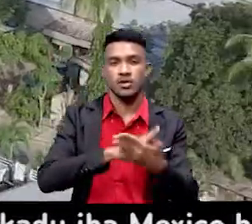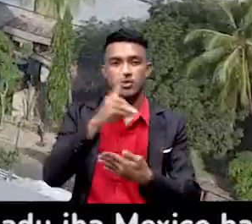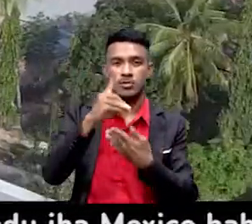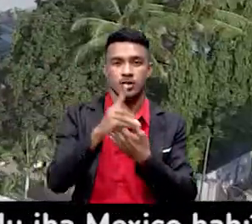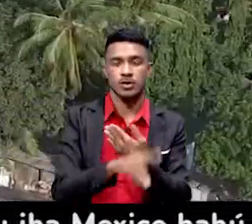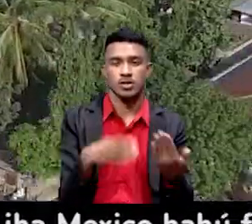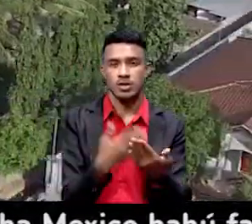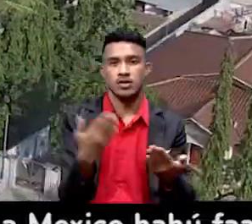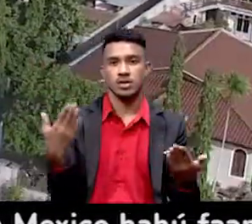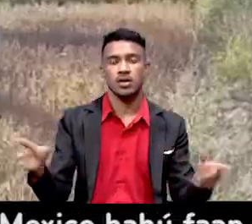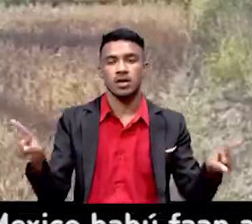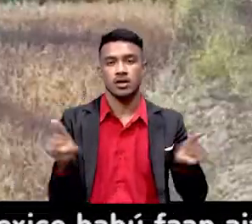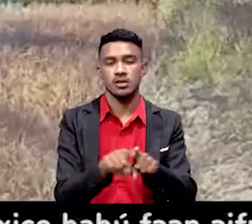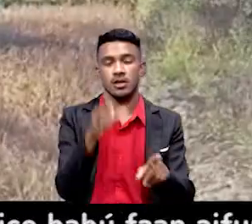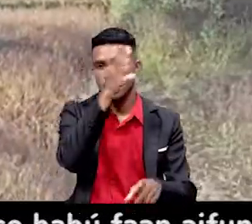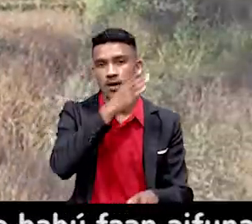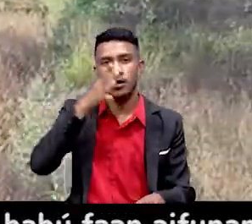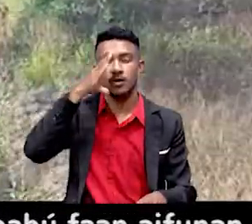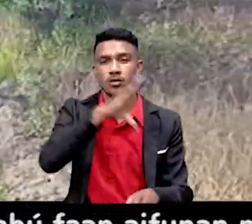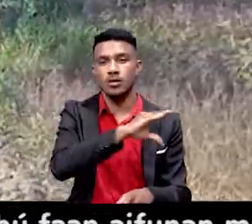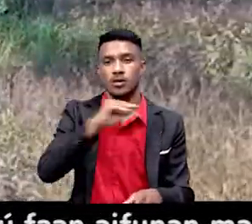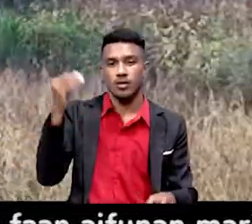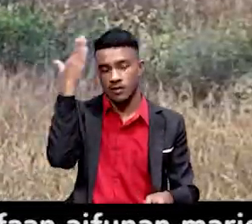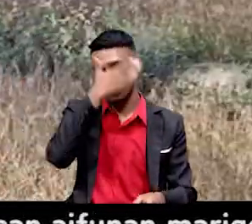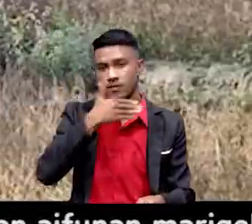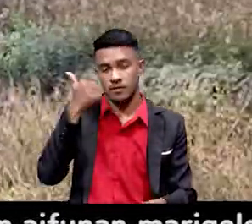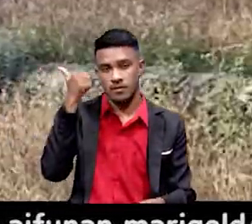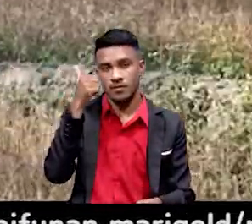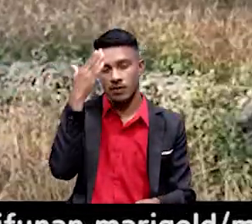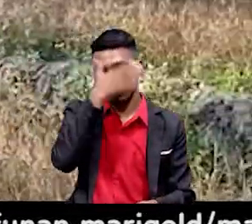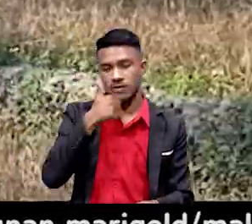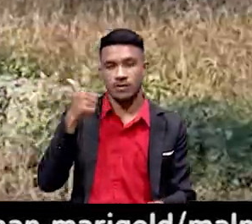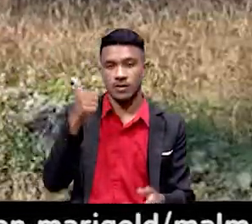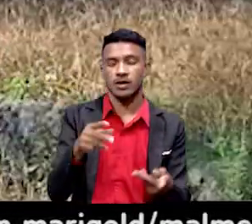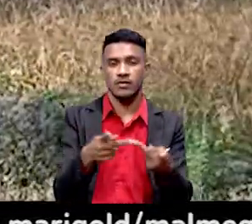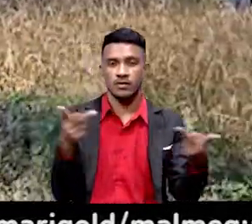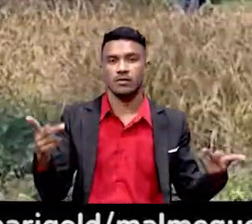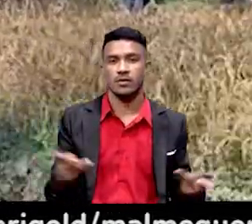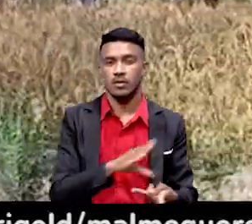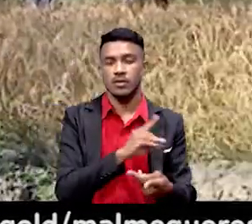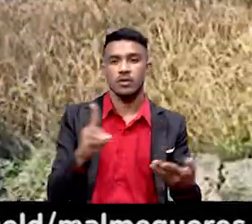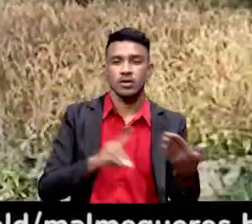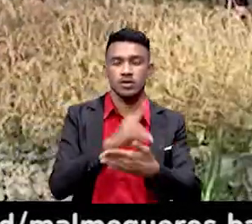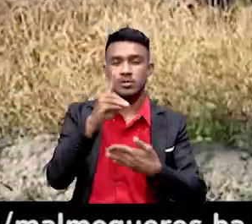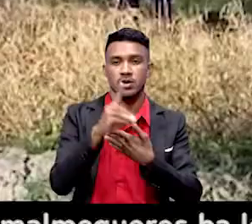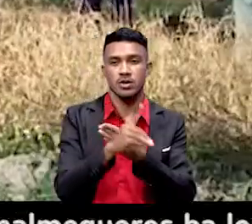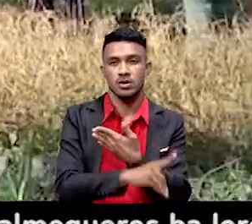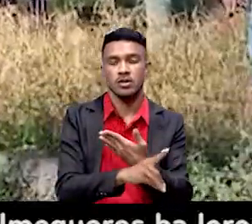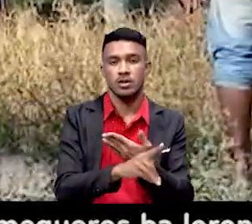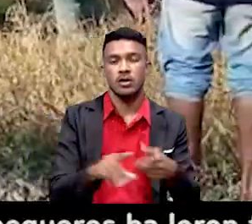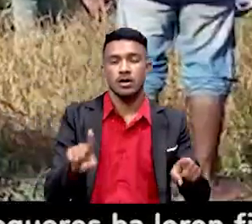setor produtivo Hanesan agricultura no turismo, ambiente no conectividade, desenvolvimento setor